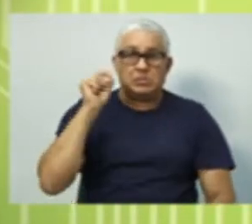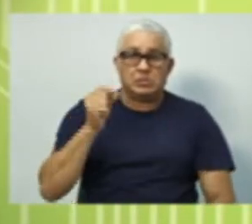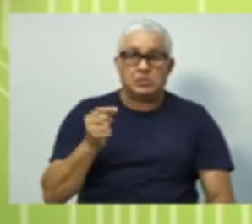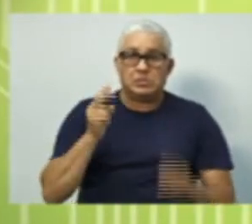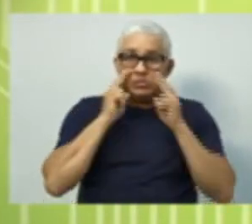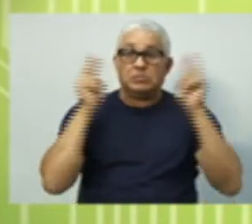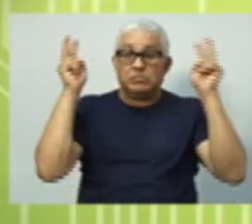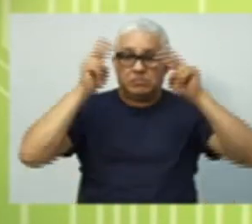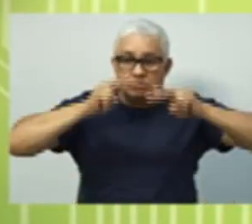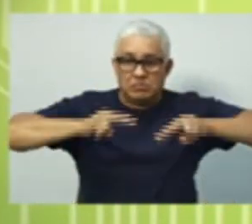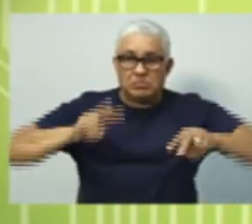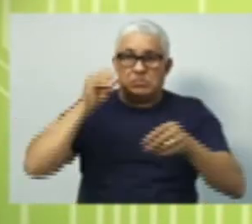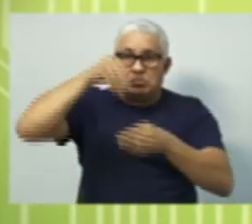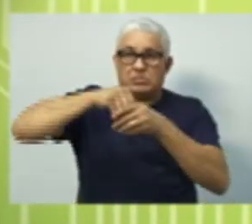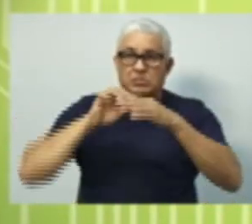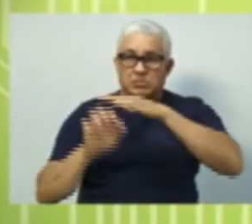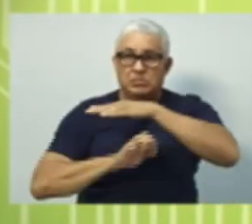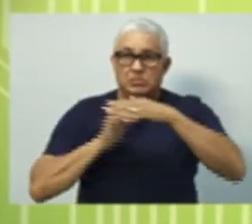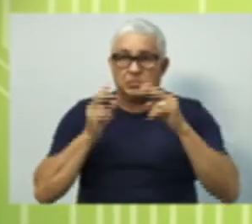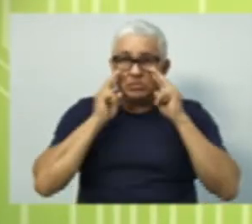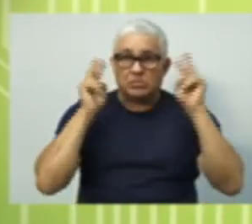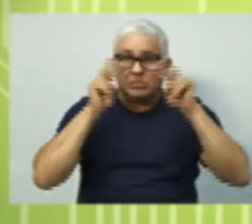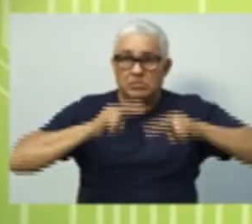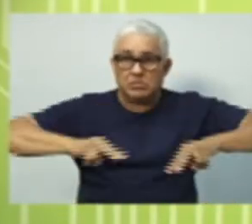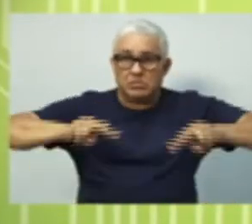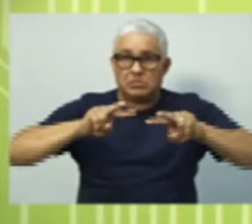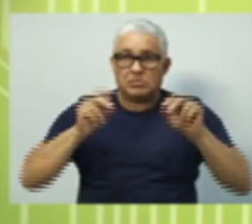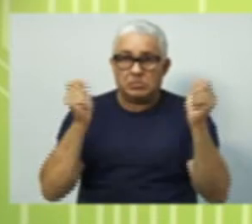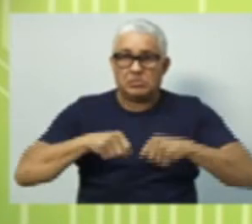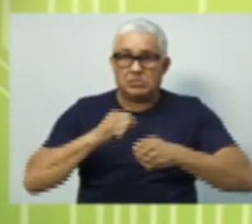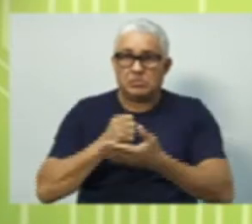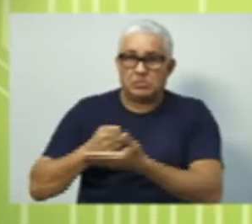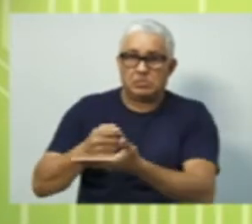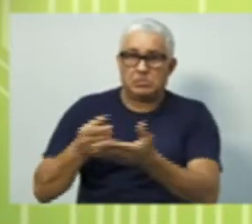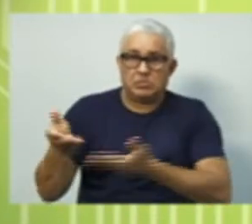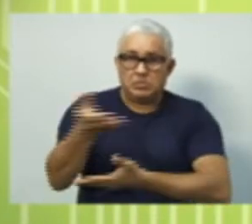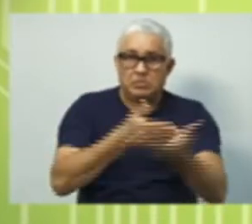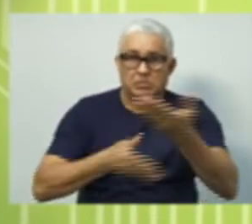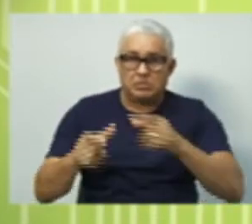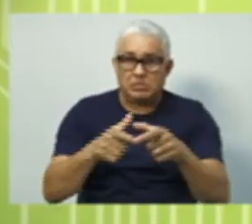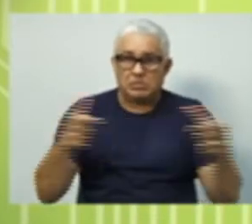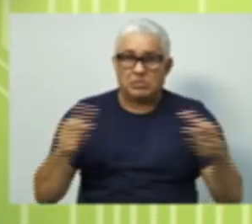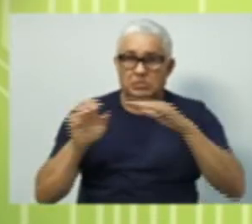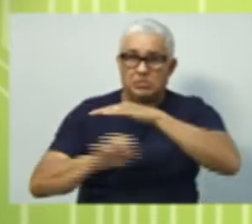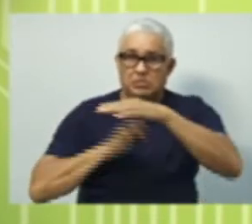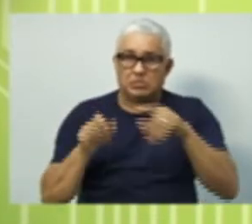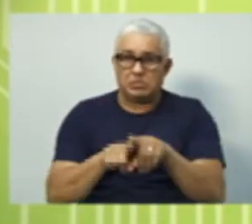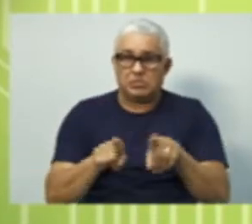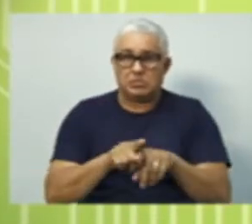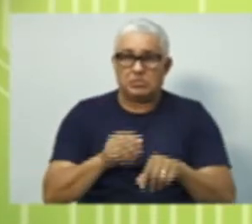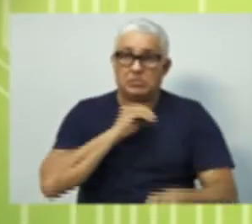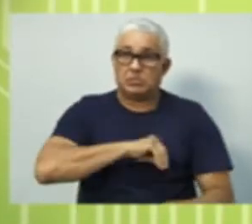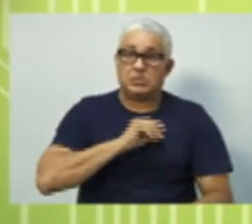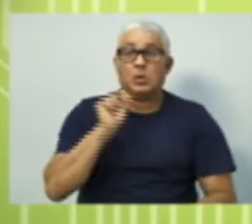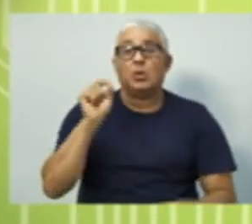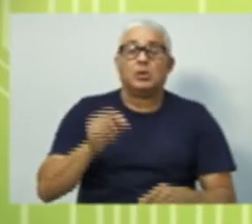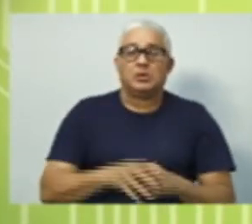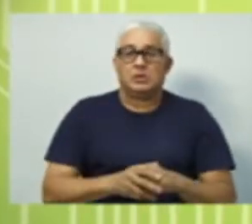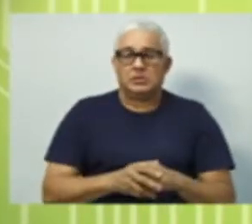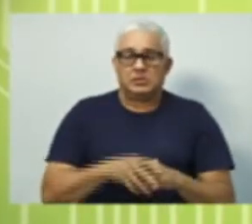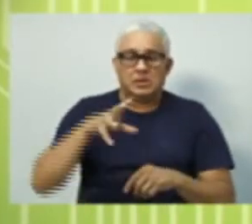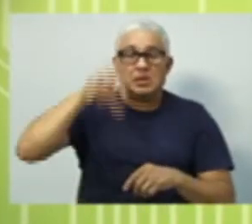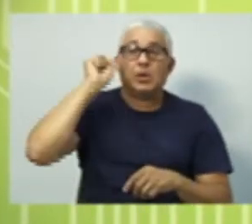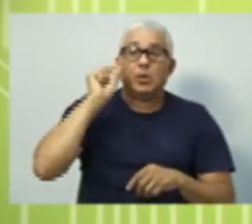passem para o tutor, para que recebamos aqui as ideias, recebamos aqui o que vocês vão produzir, para que a gente